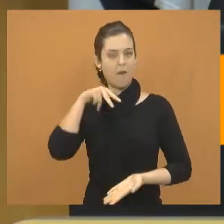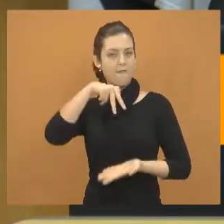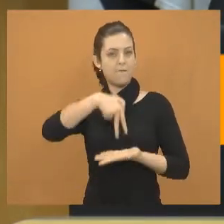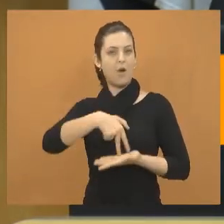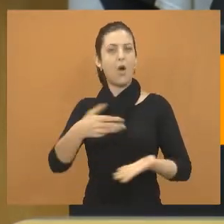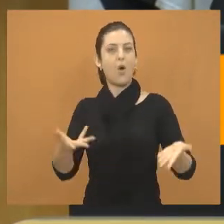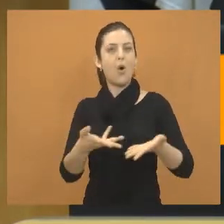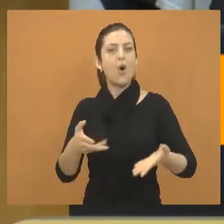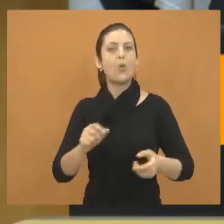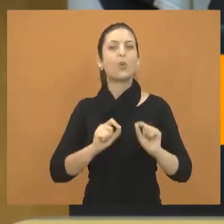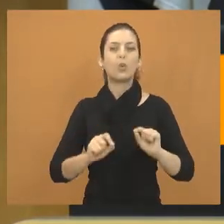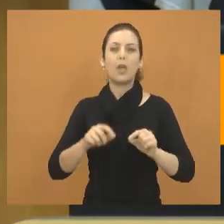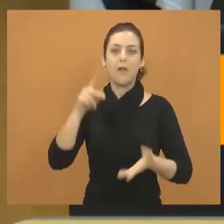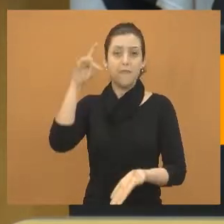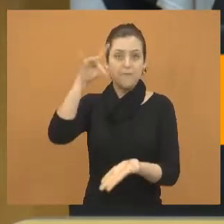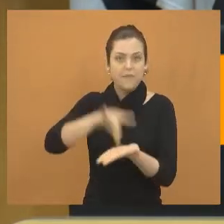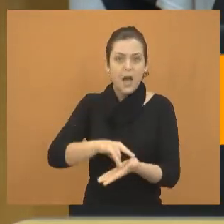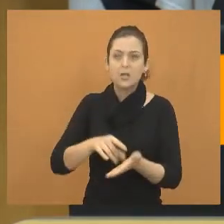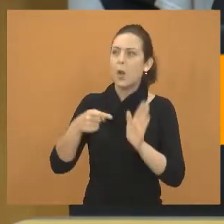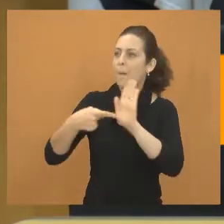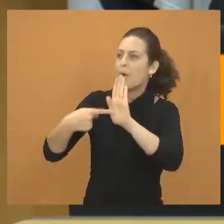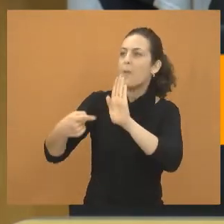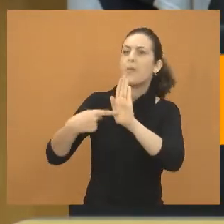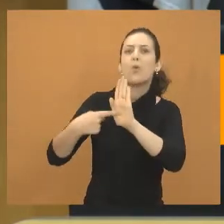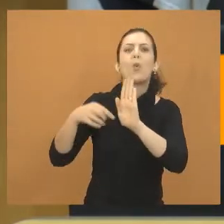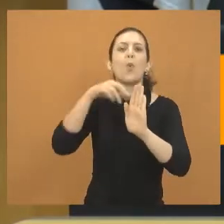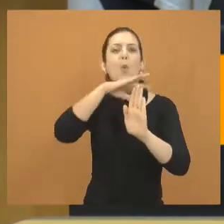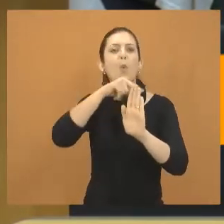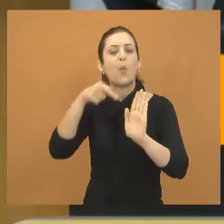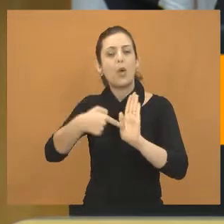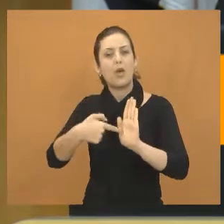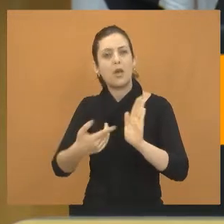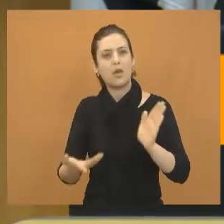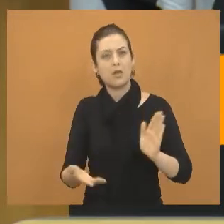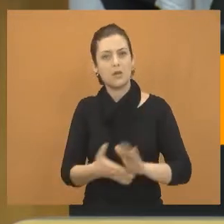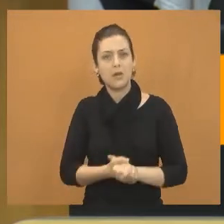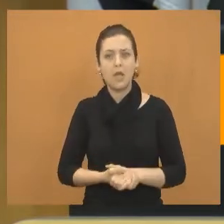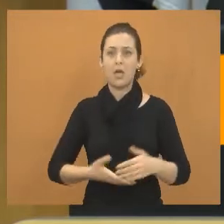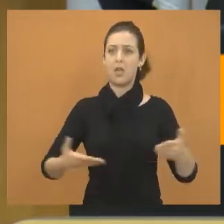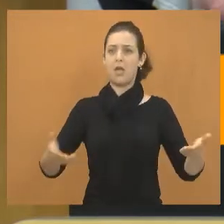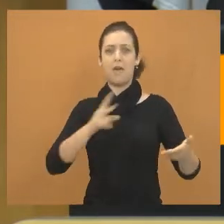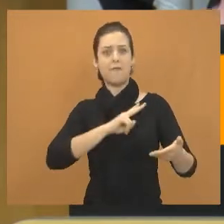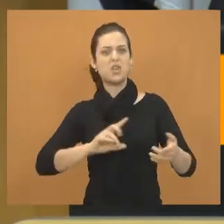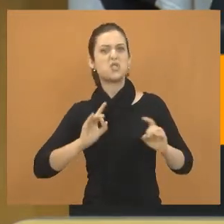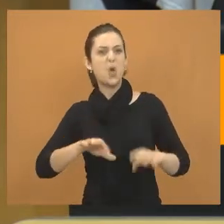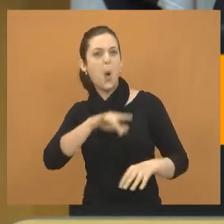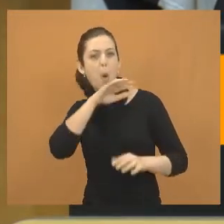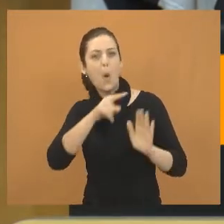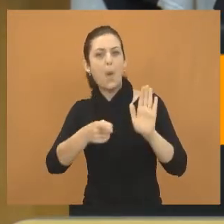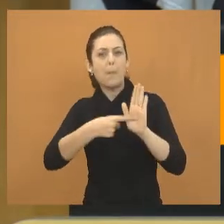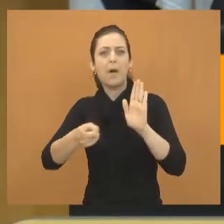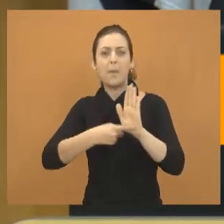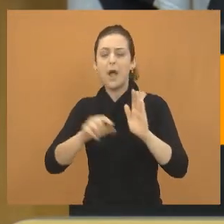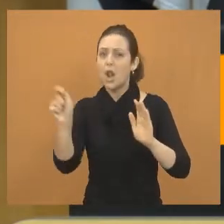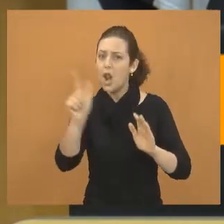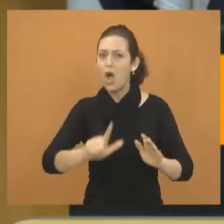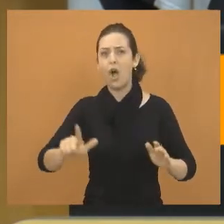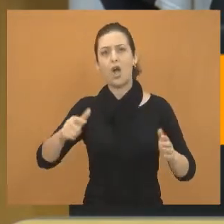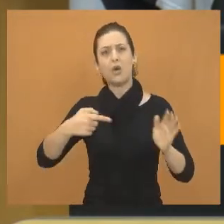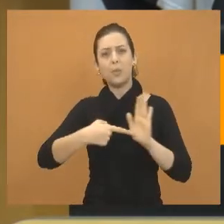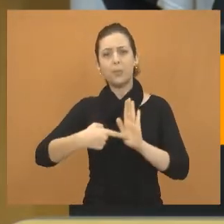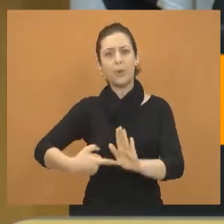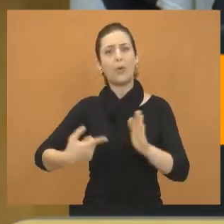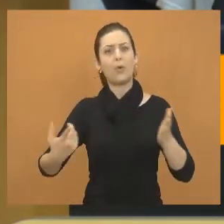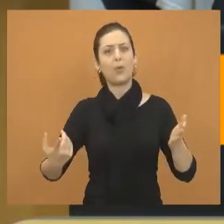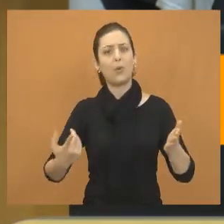nessa casa, de fato, para mostrar o que está ruim. Pô, vereador, mas só mostra o que está ruim. É lógico que eu vou mostrar. Por que que